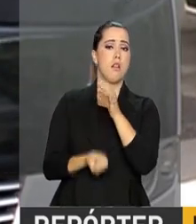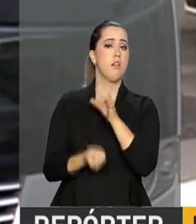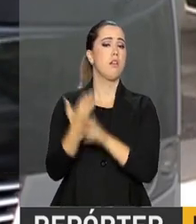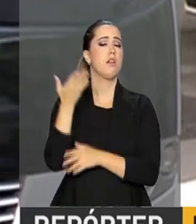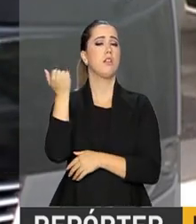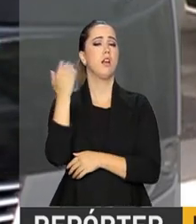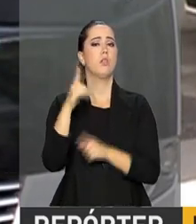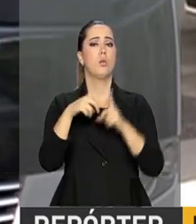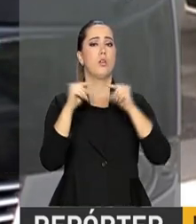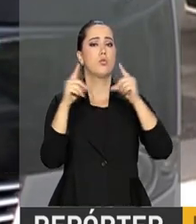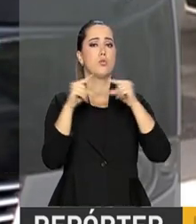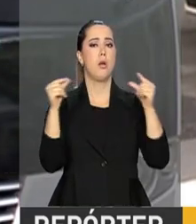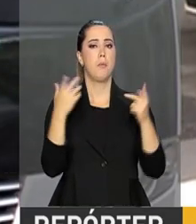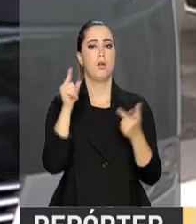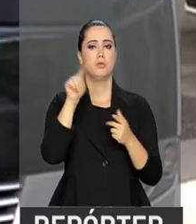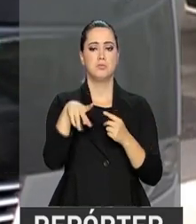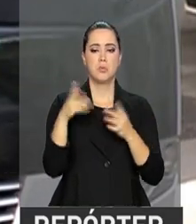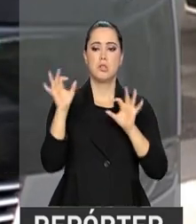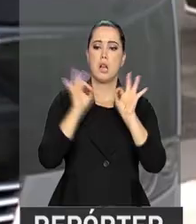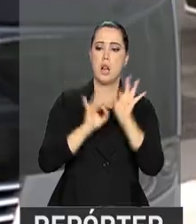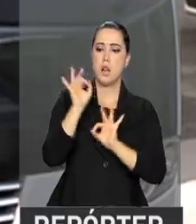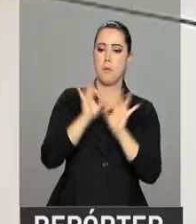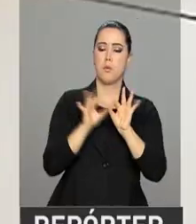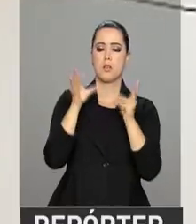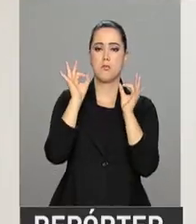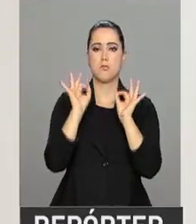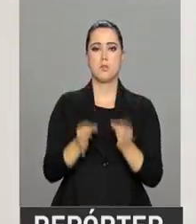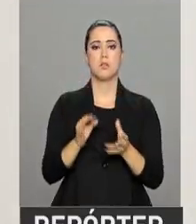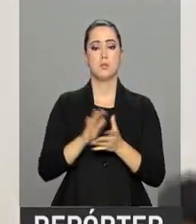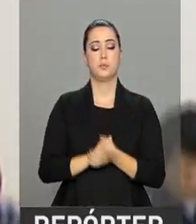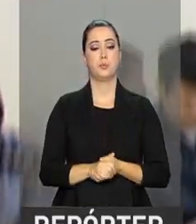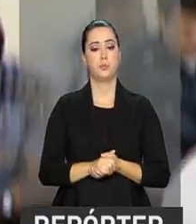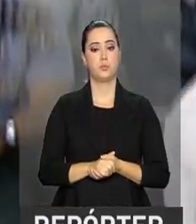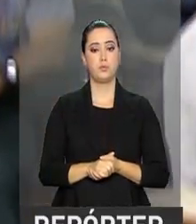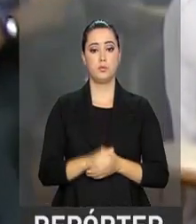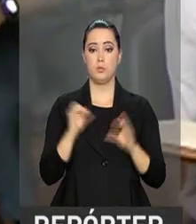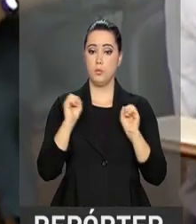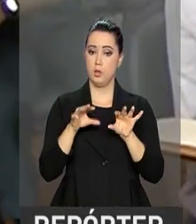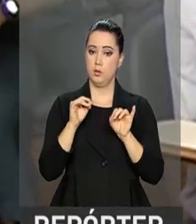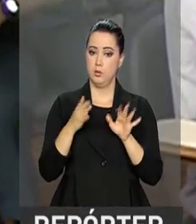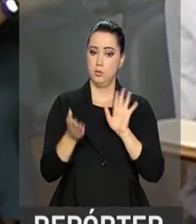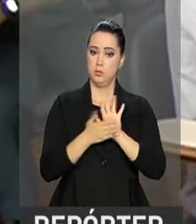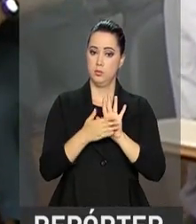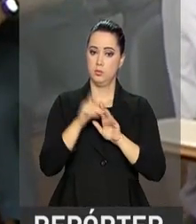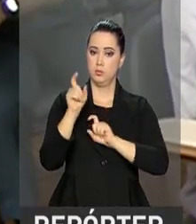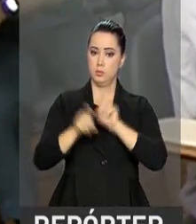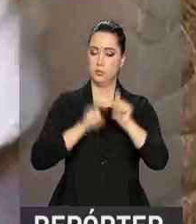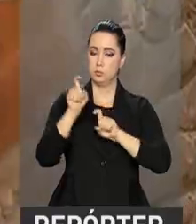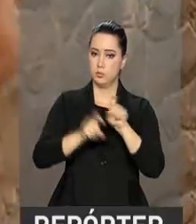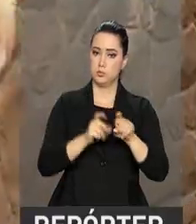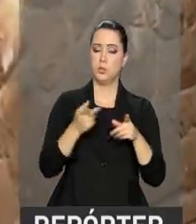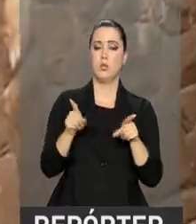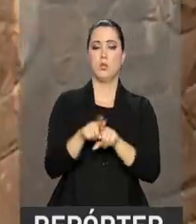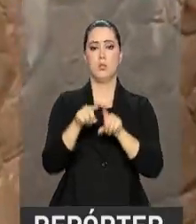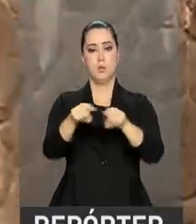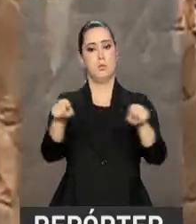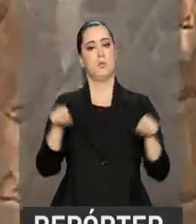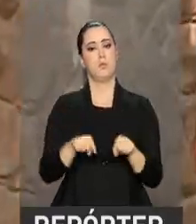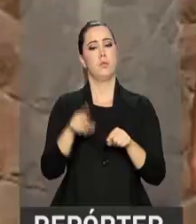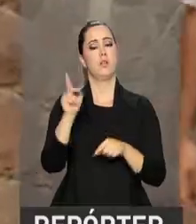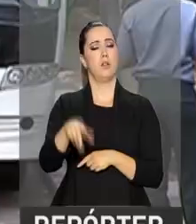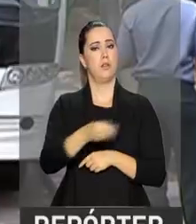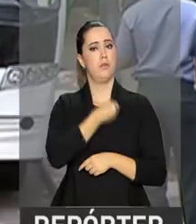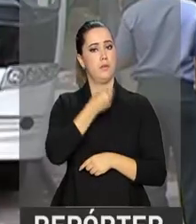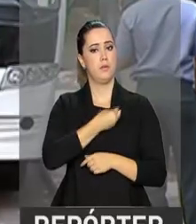é estruturada, executada na prática. As teorias apresentadas no computador e em sala de aula também são vividas na